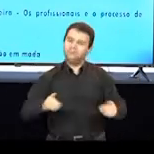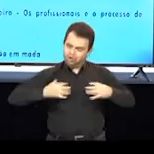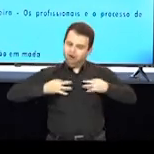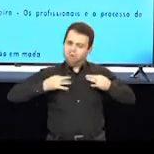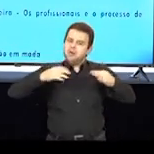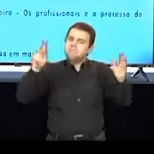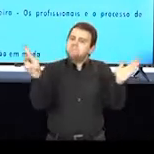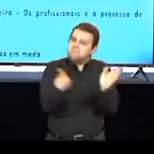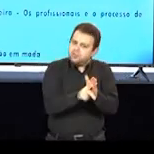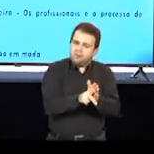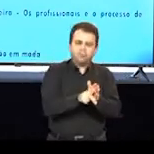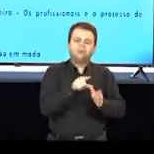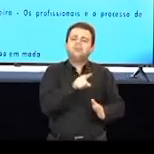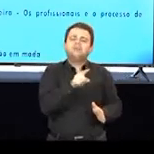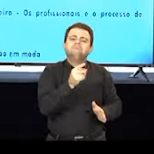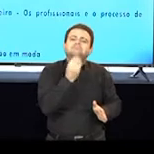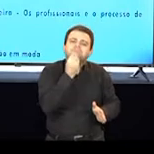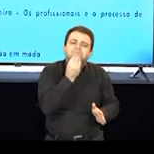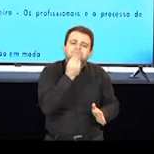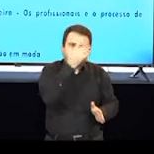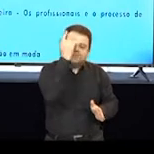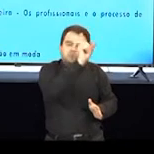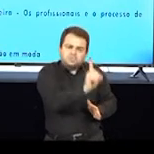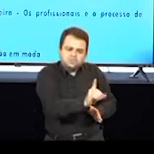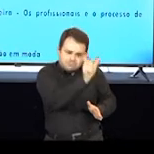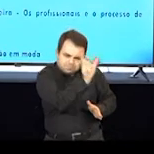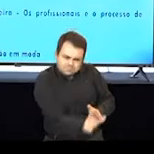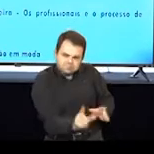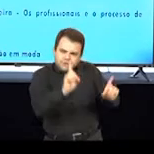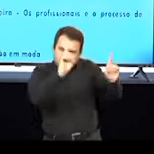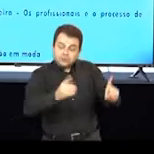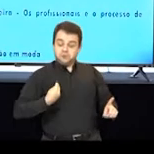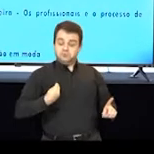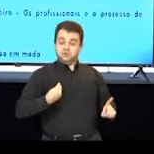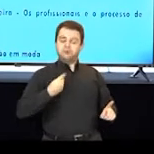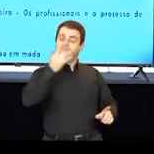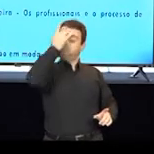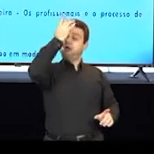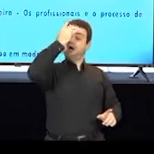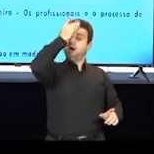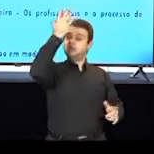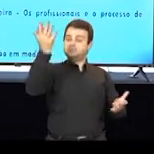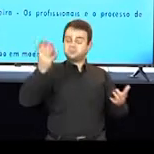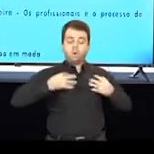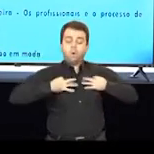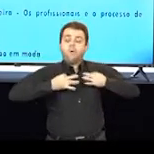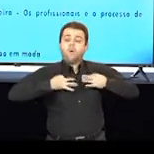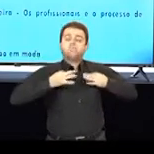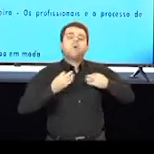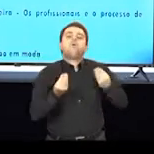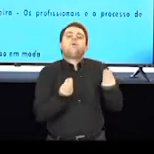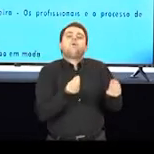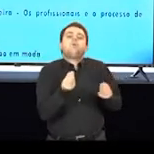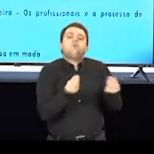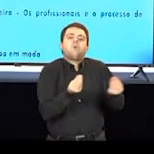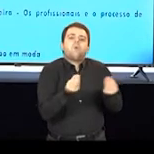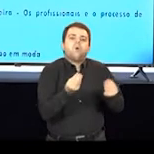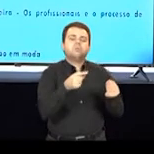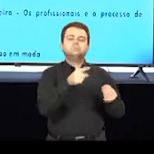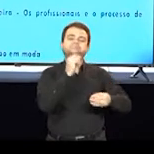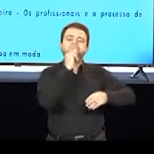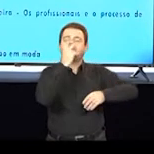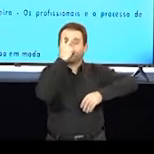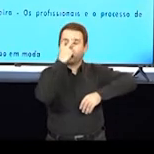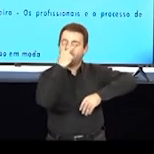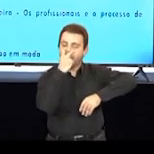a facilitar a vida da pessoa com deficiência. Por exemplo, tecidos que possibilitam o deficiente